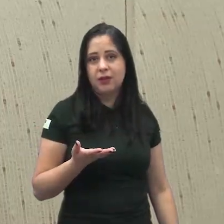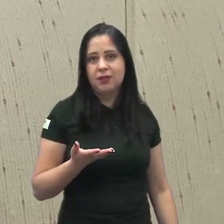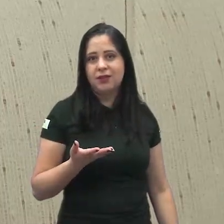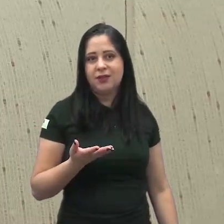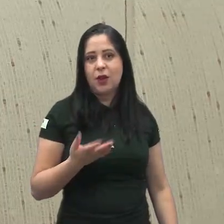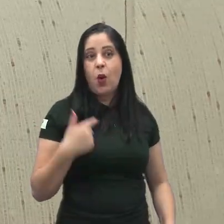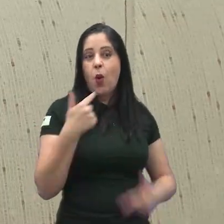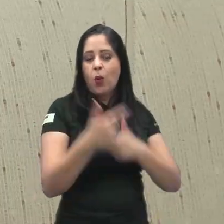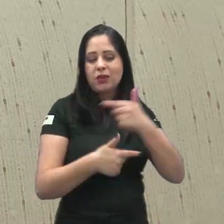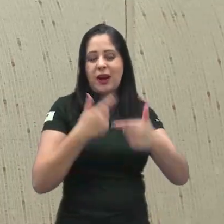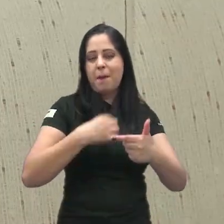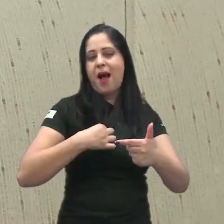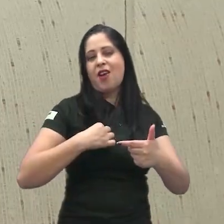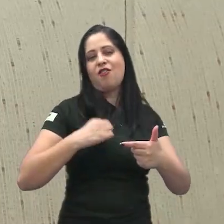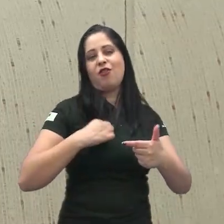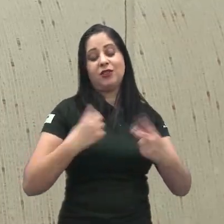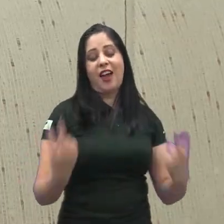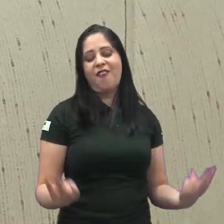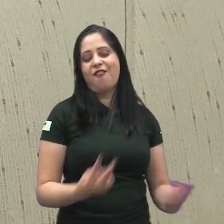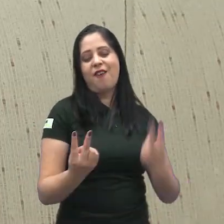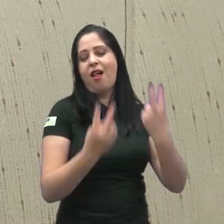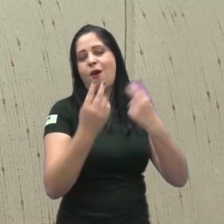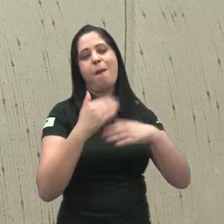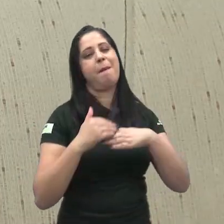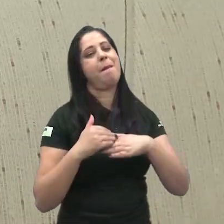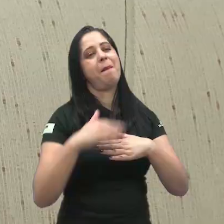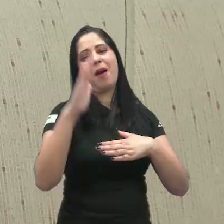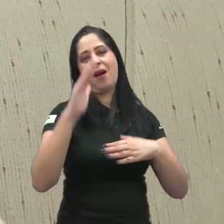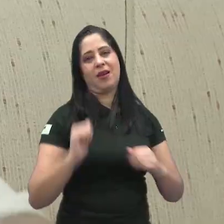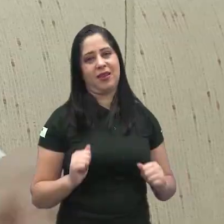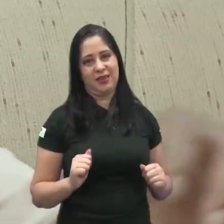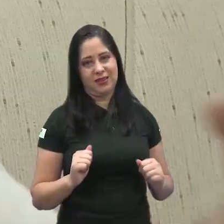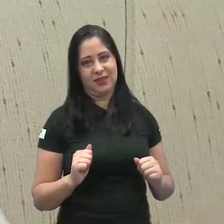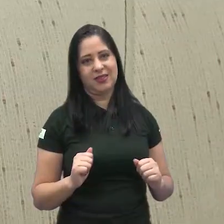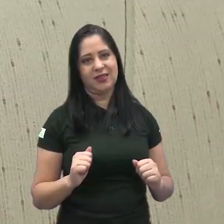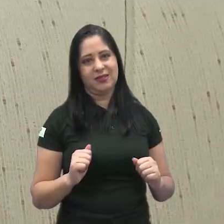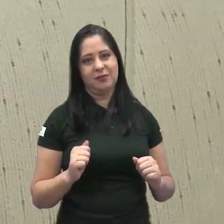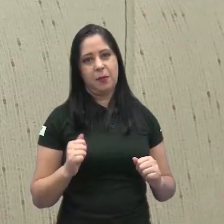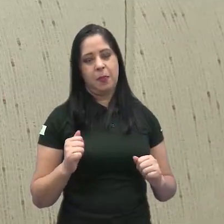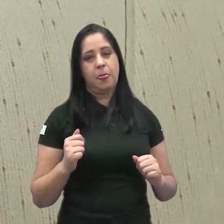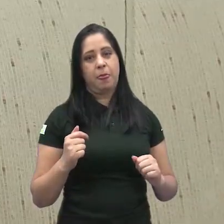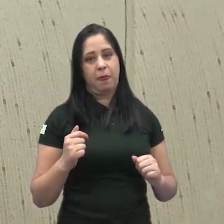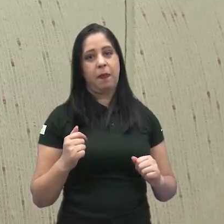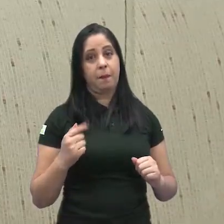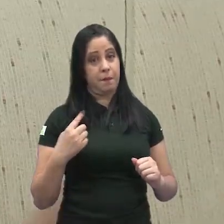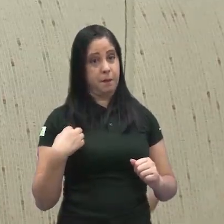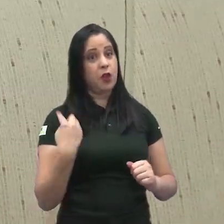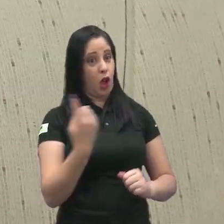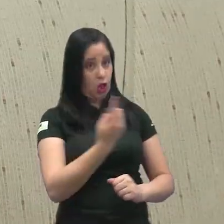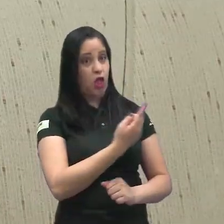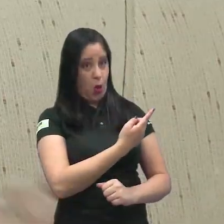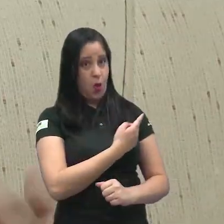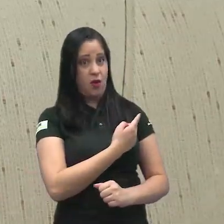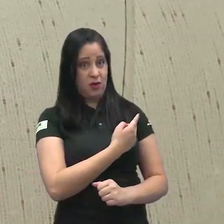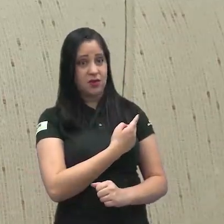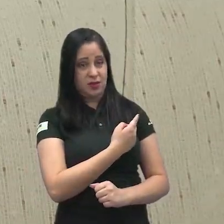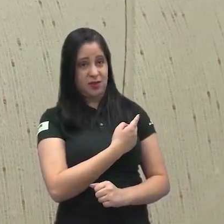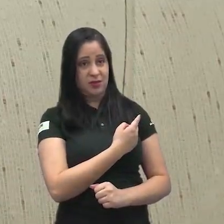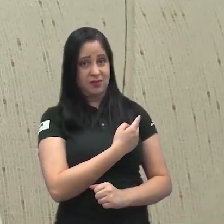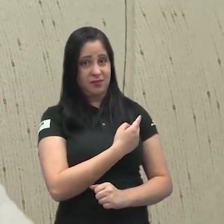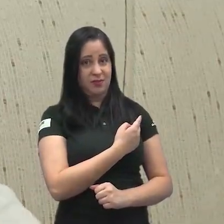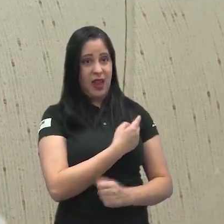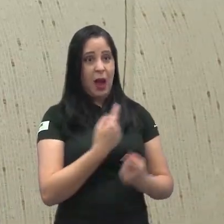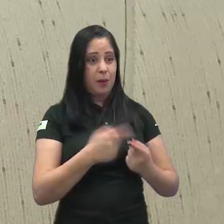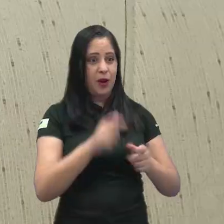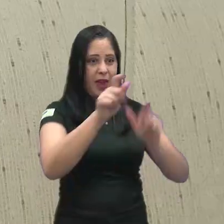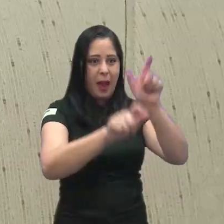valor, agrega-se valor, tanto para nós, que estaremos recebendo esse amparo,